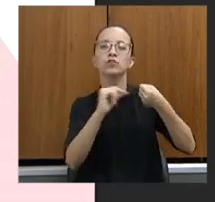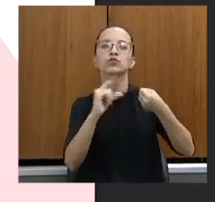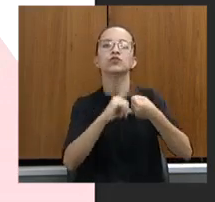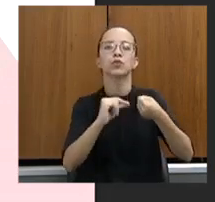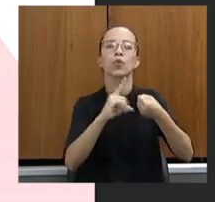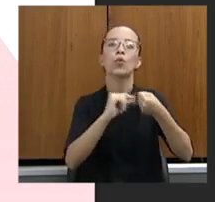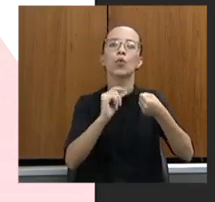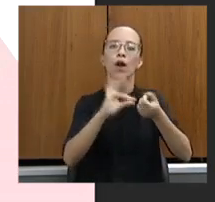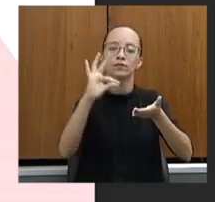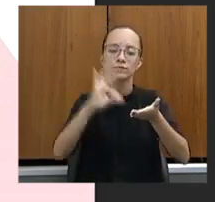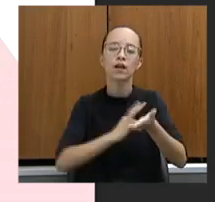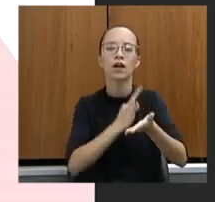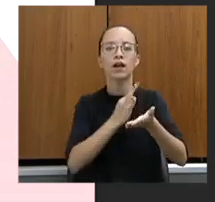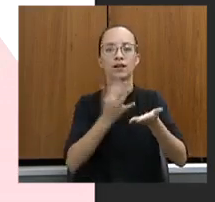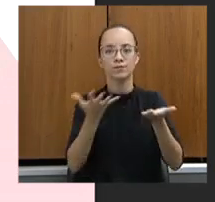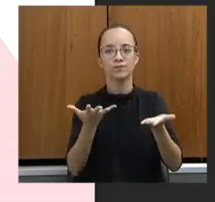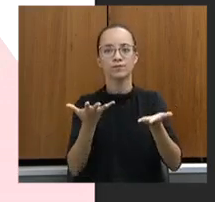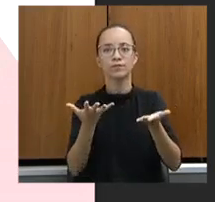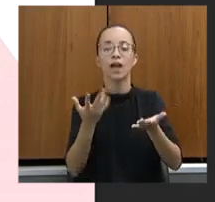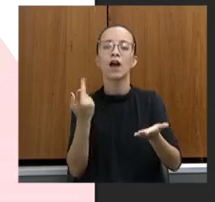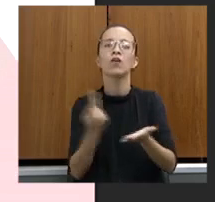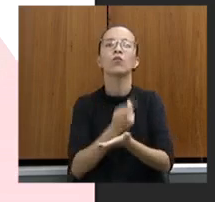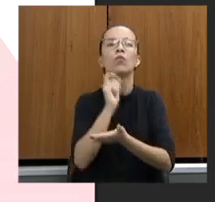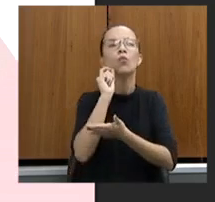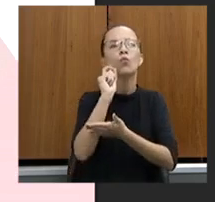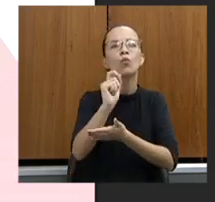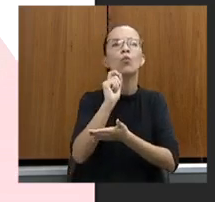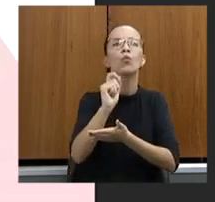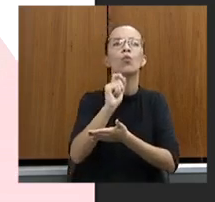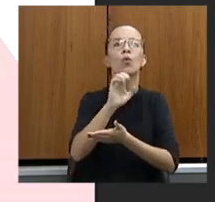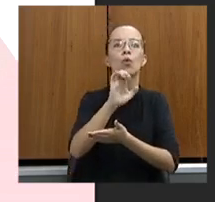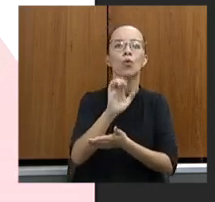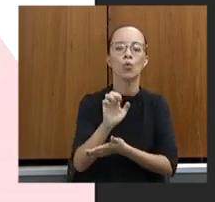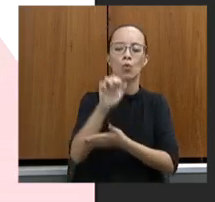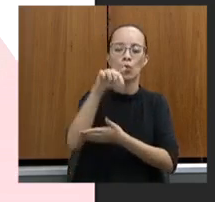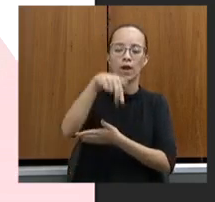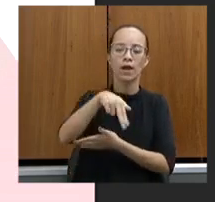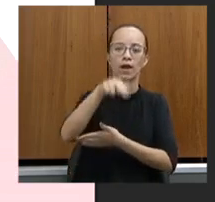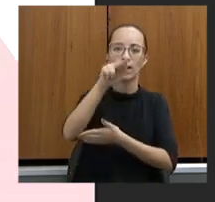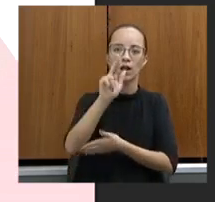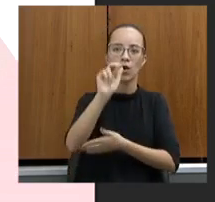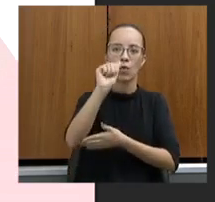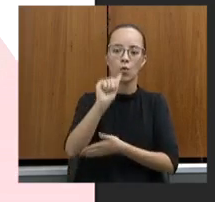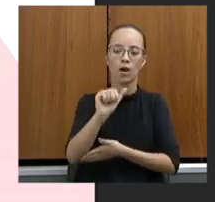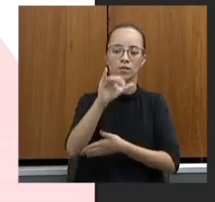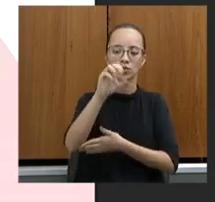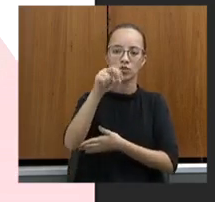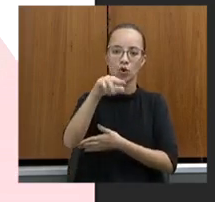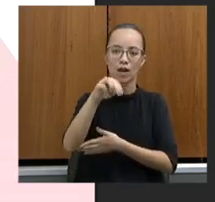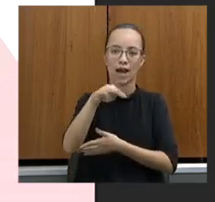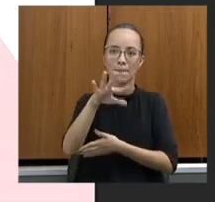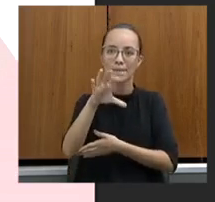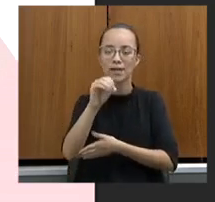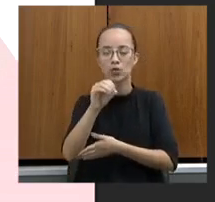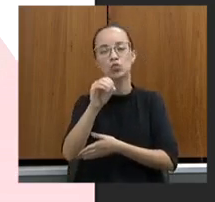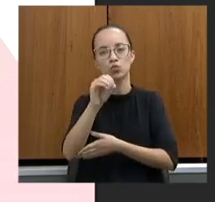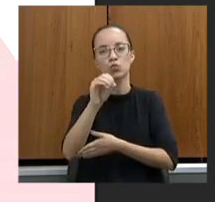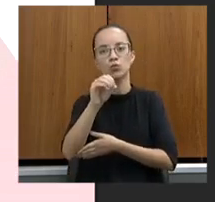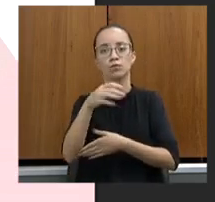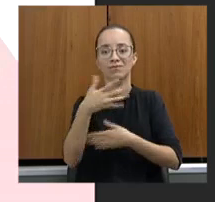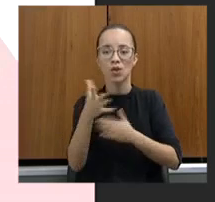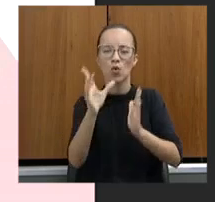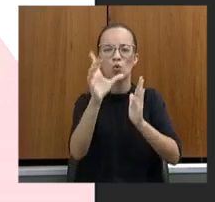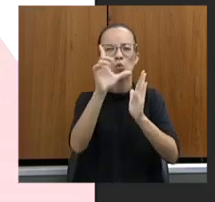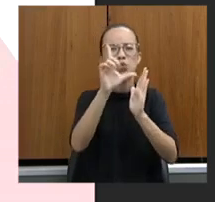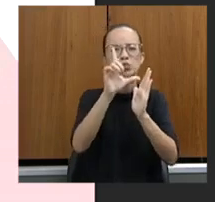e conheço o equacionamento dessa dívida não paga sob a ótica de eliminar então por isso Houve essa